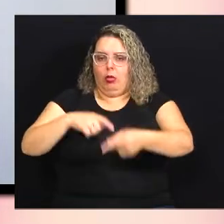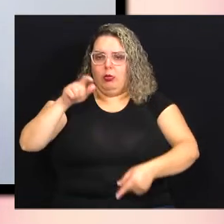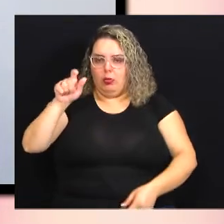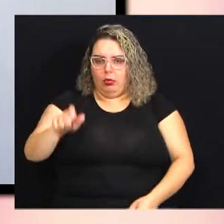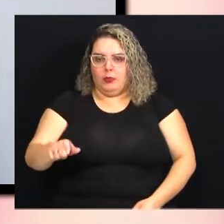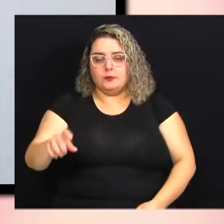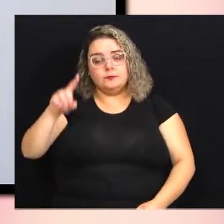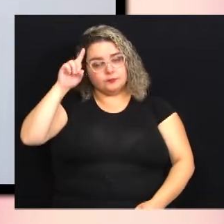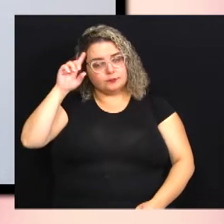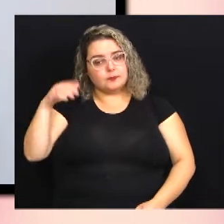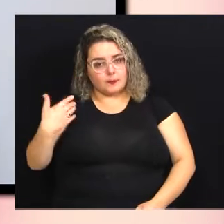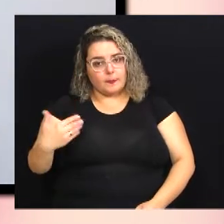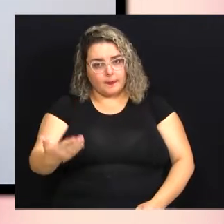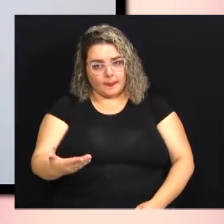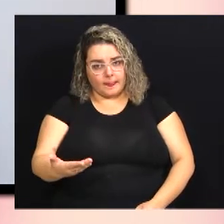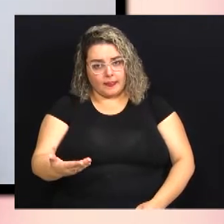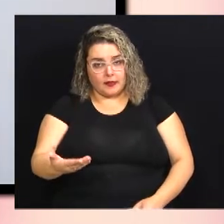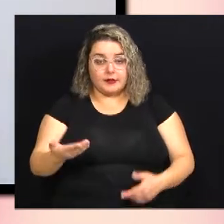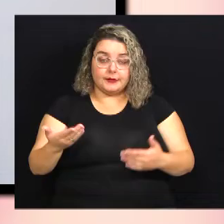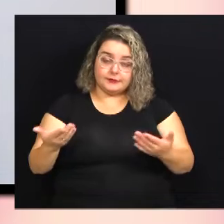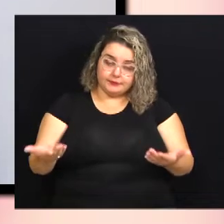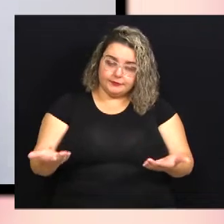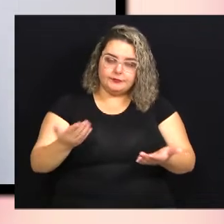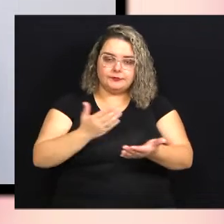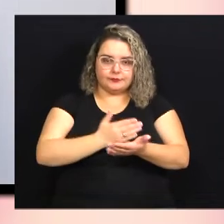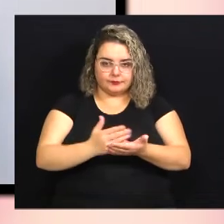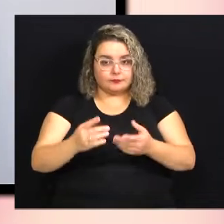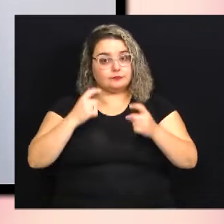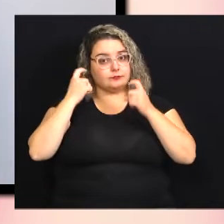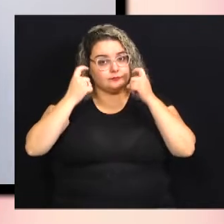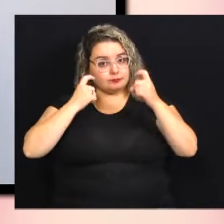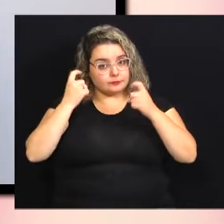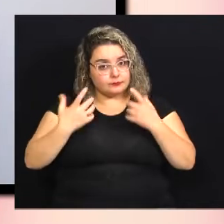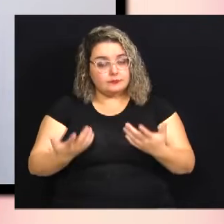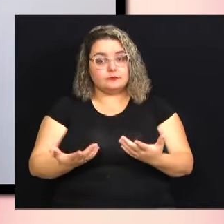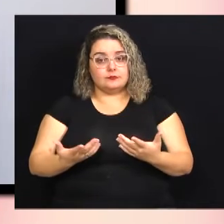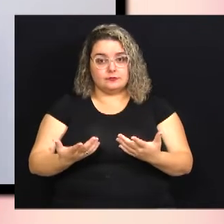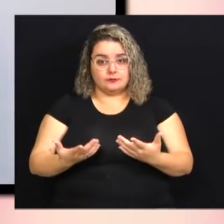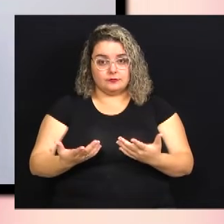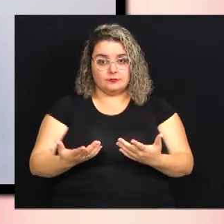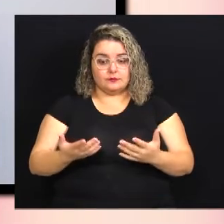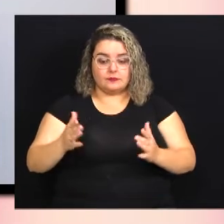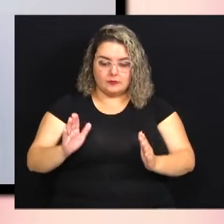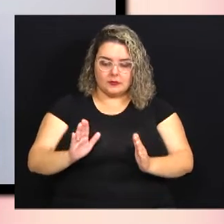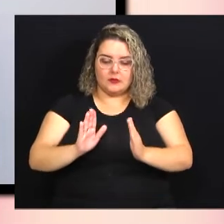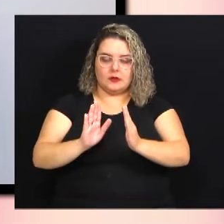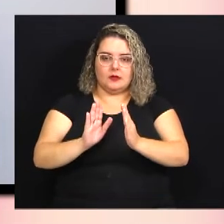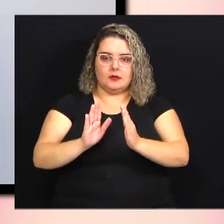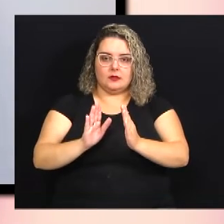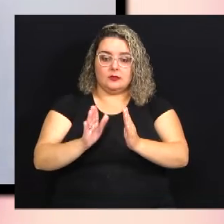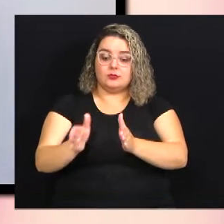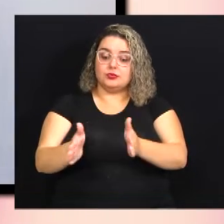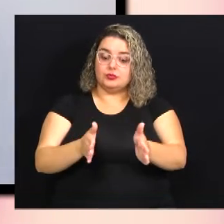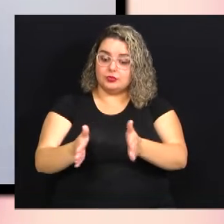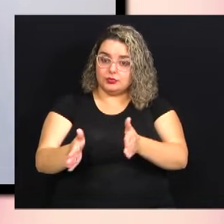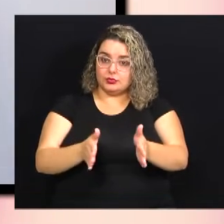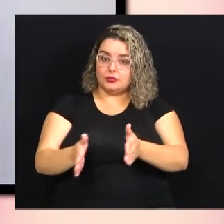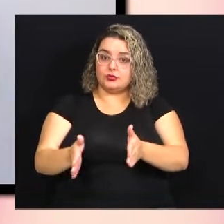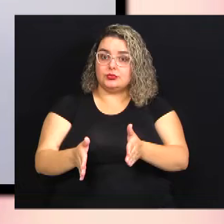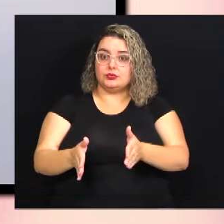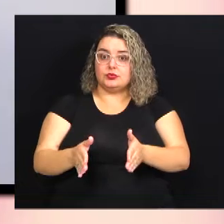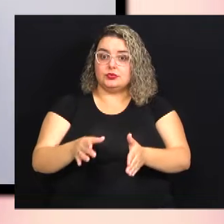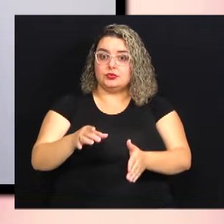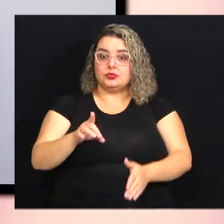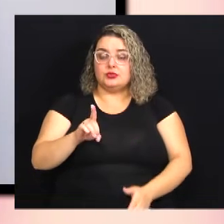dia a dia, a gente começa a ficar preocupado que estamos à frente de um quadro de déficit